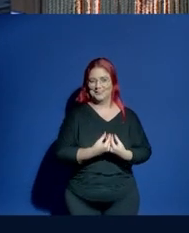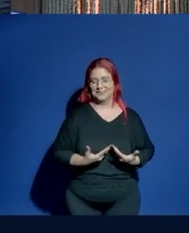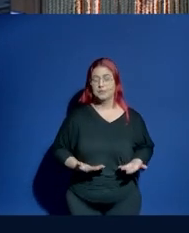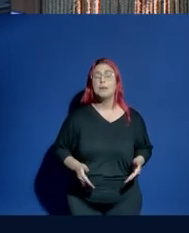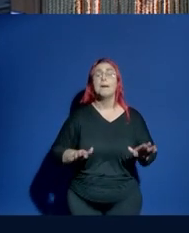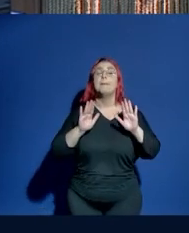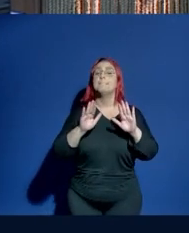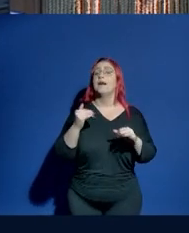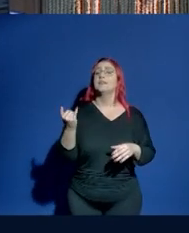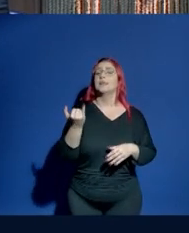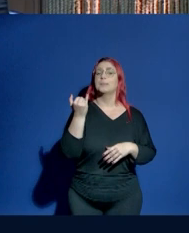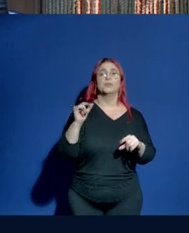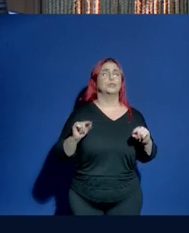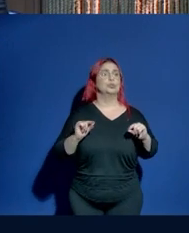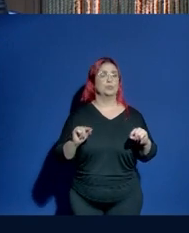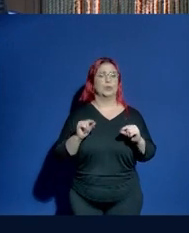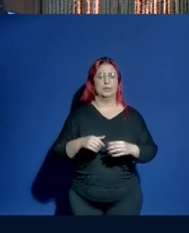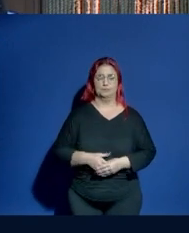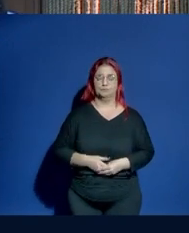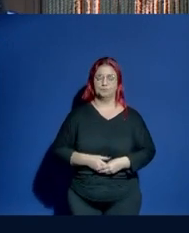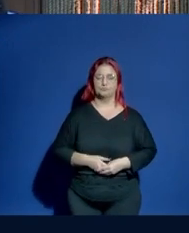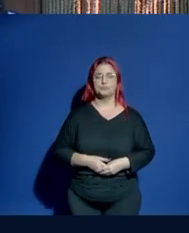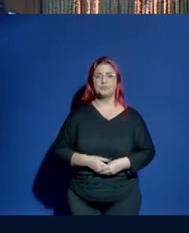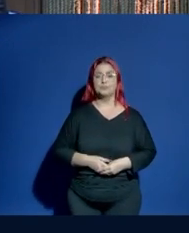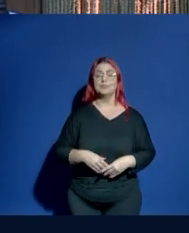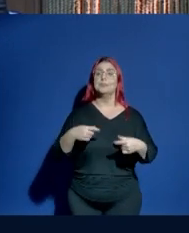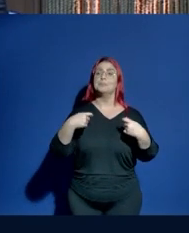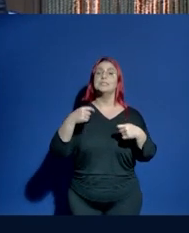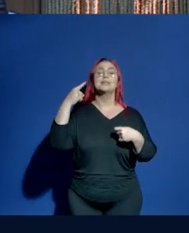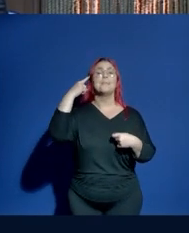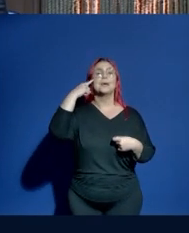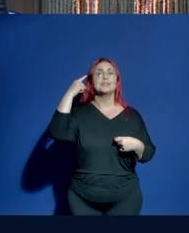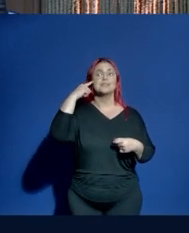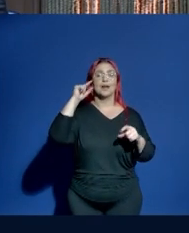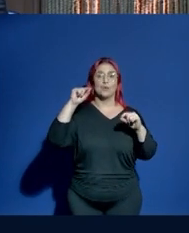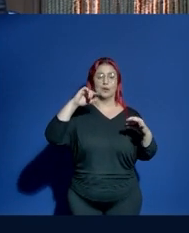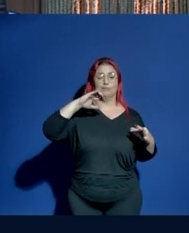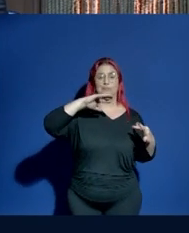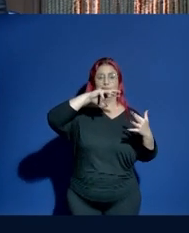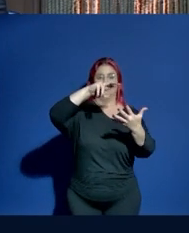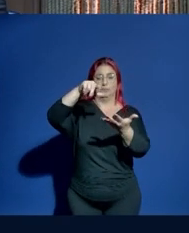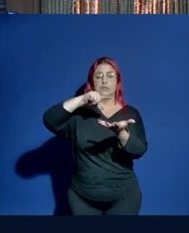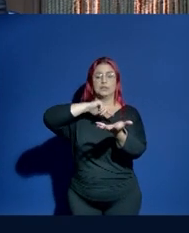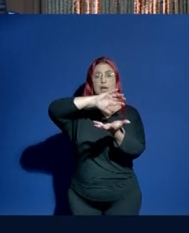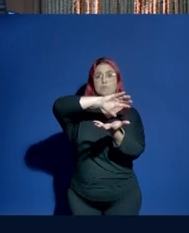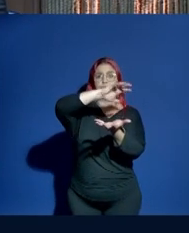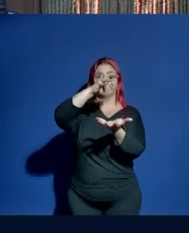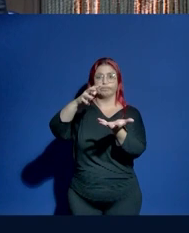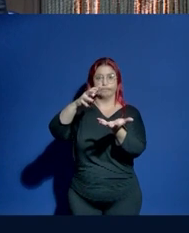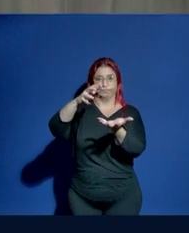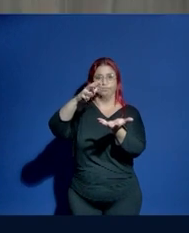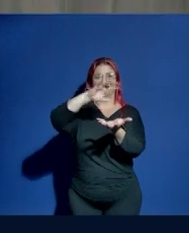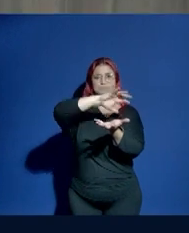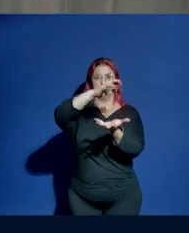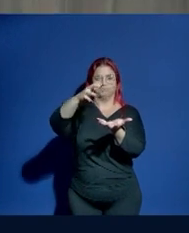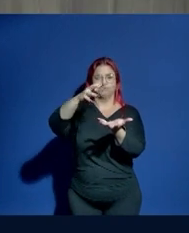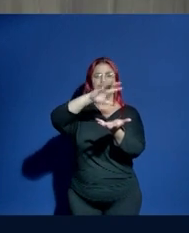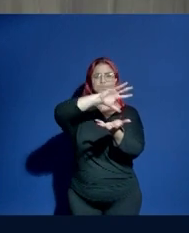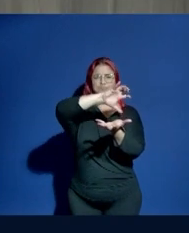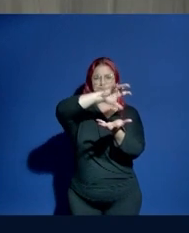que é importante a gente entender que a terra tem a gente pensar como se fosse uma bolinha Você tem o efeito estufa em cima e a terra em baixo